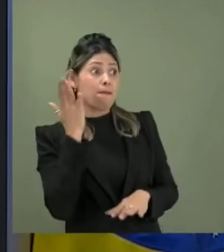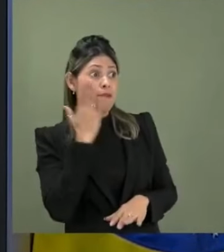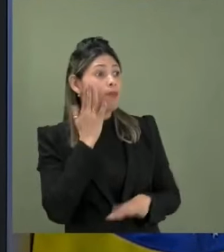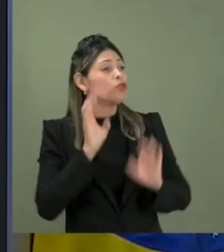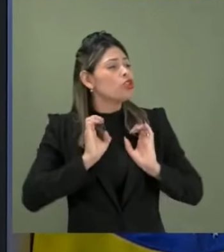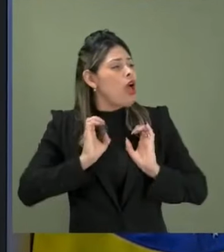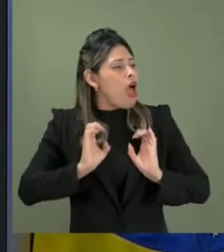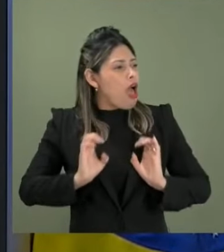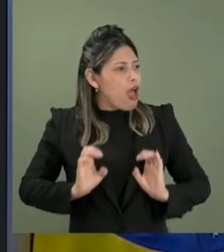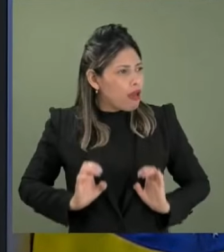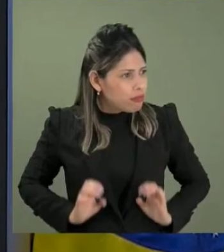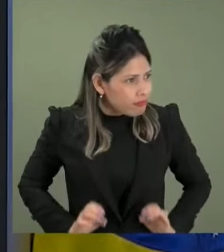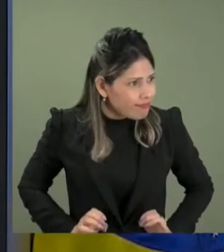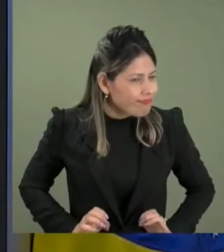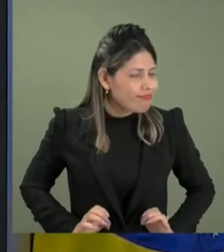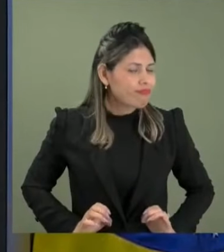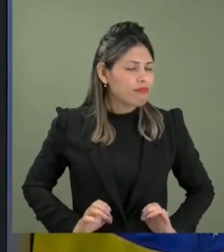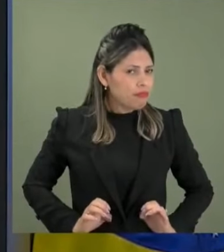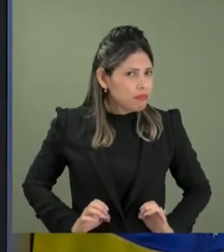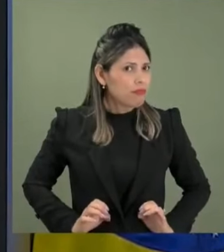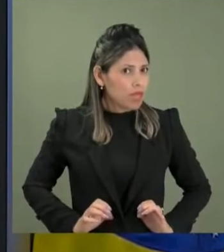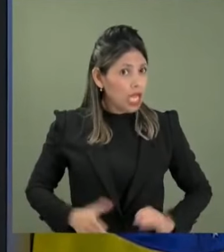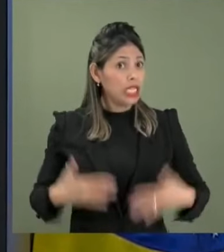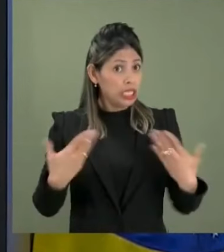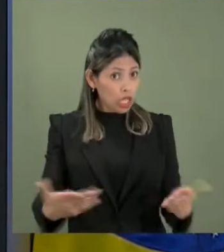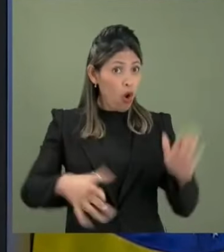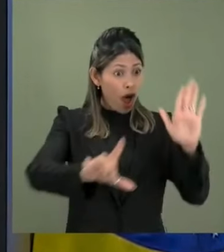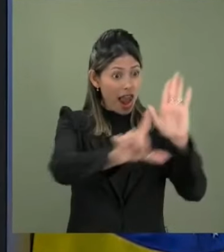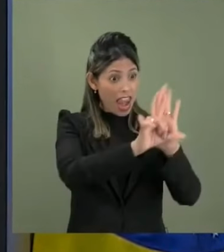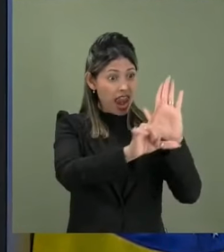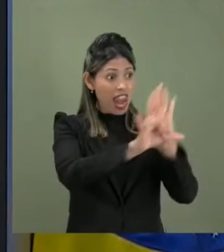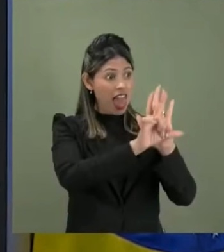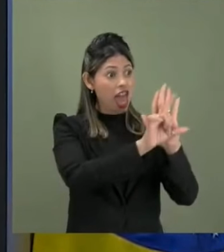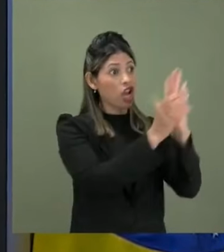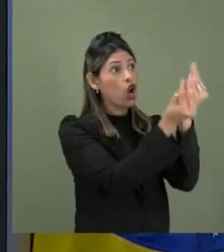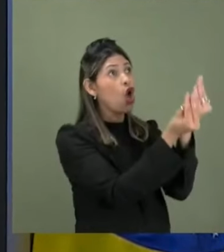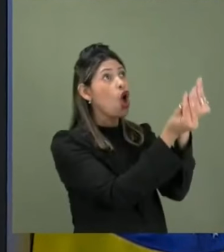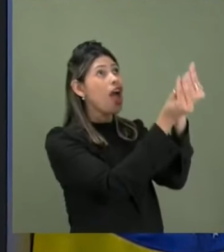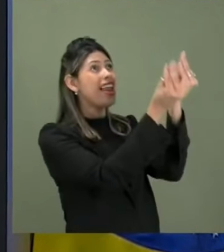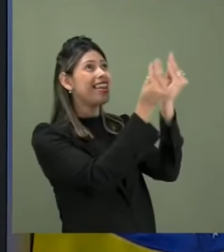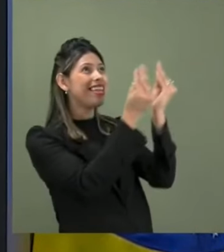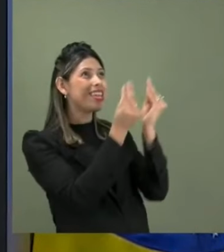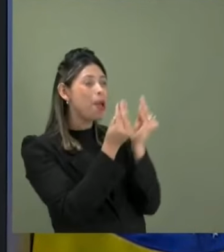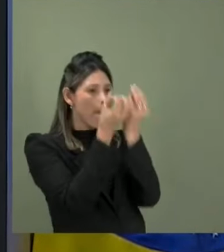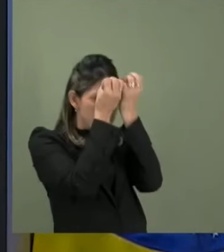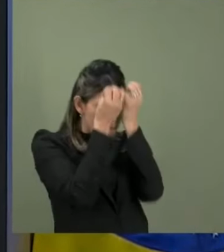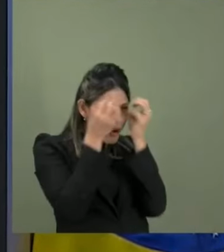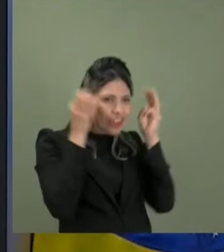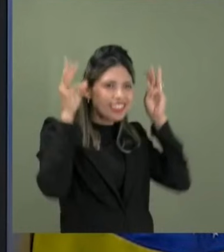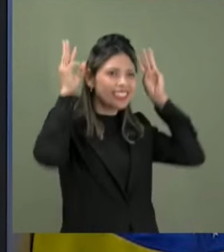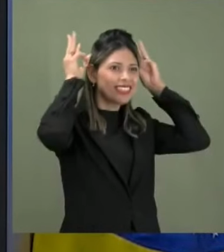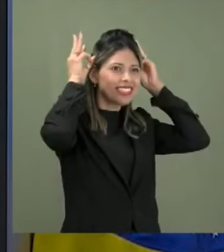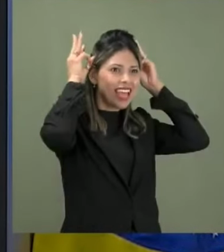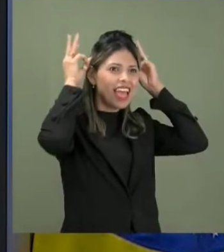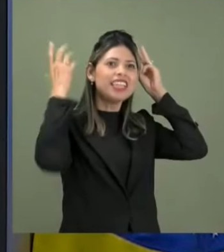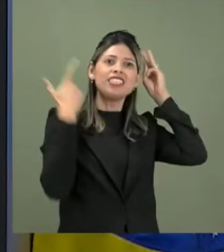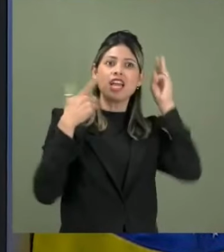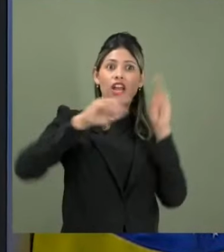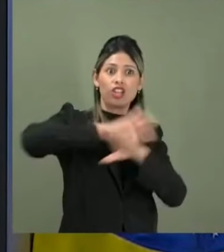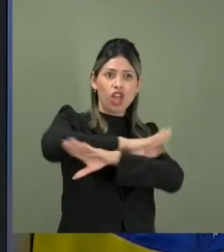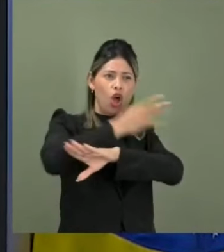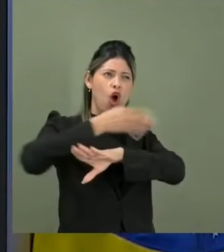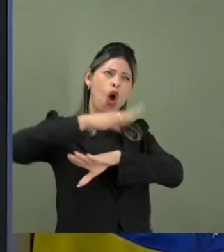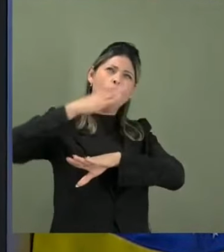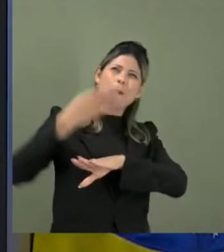ética. Essa lei foi nos trazida por Moisés, no alto de uma montanha, 4.000 anos atrás, e